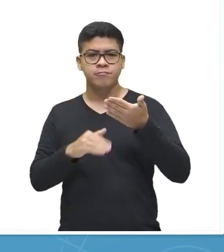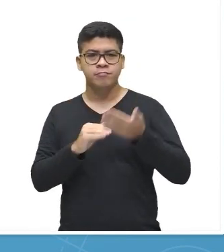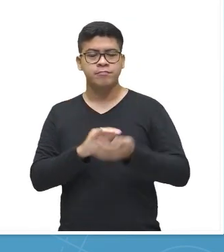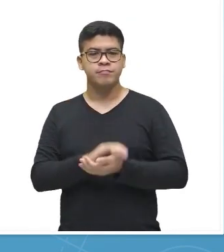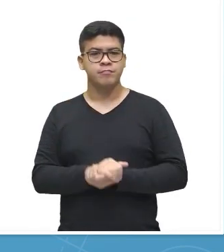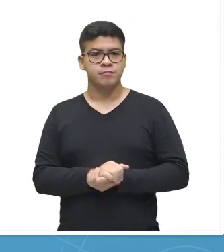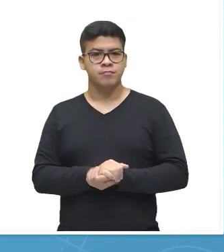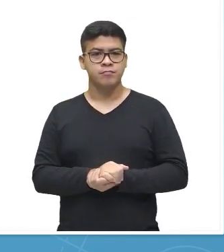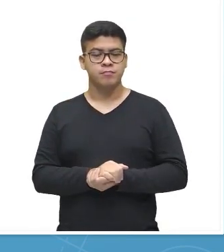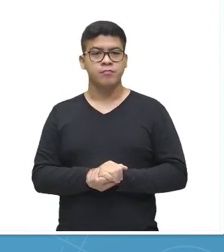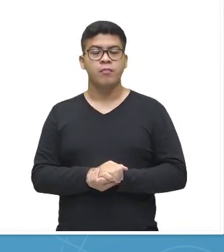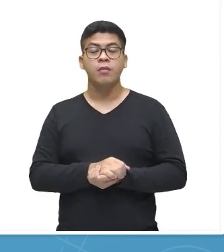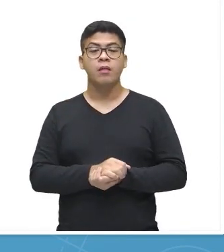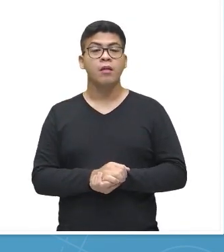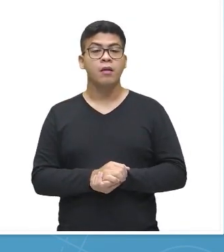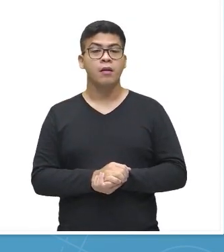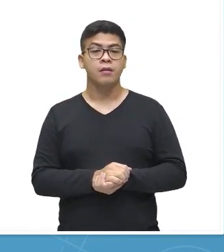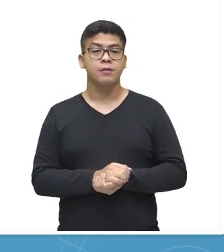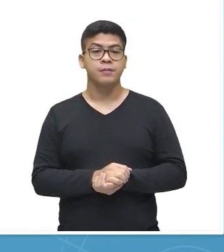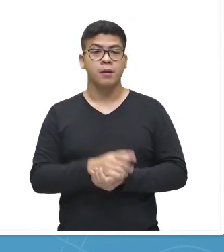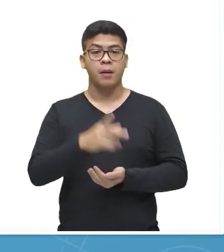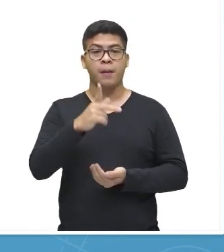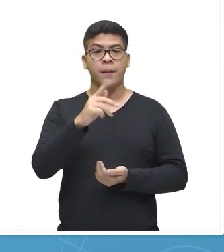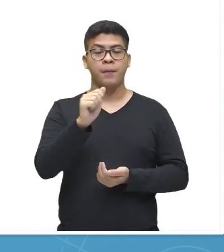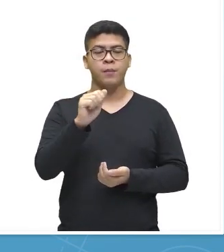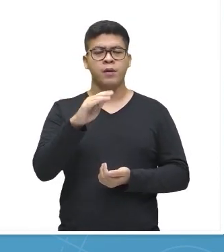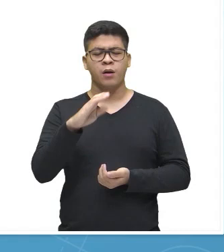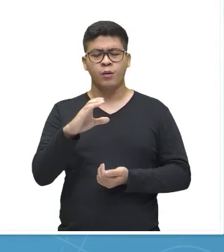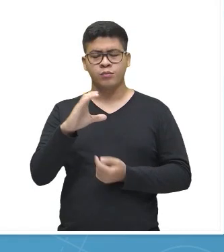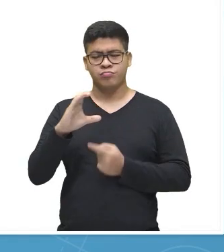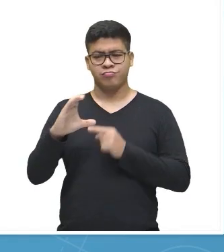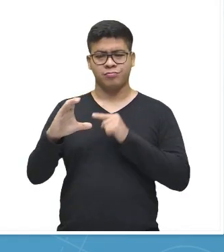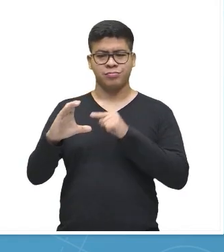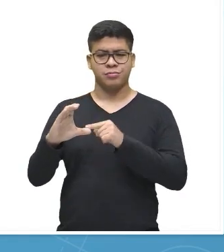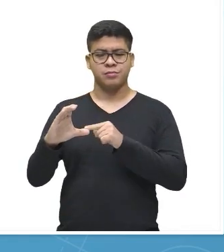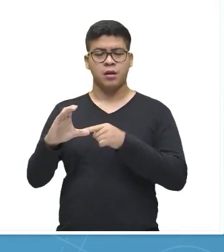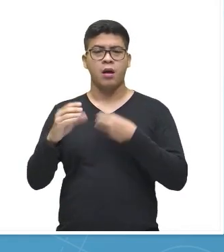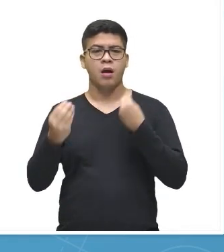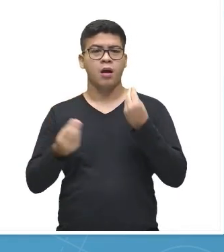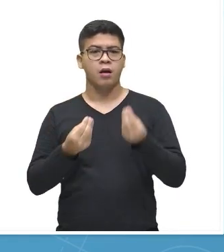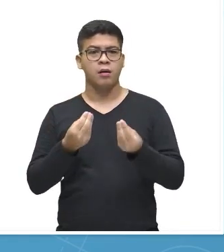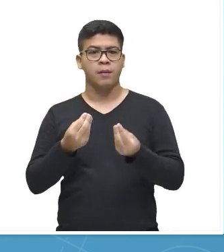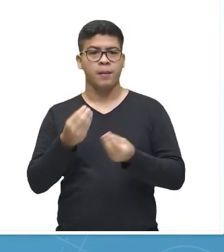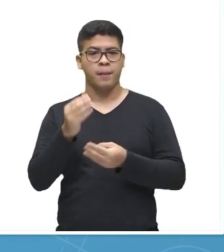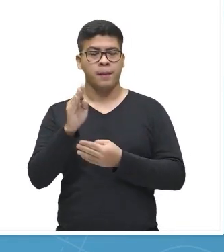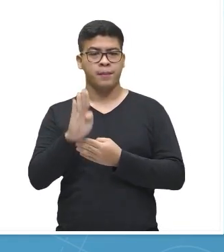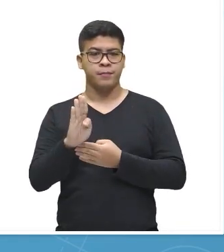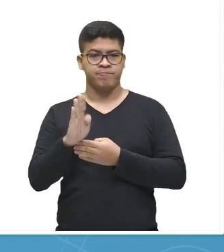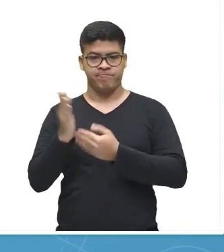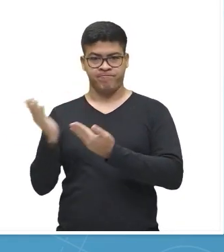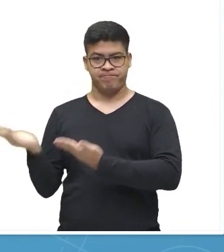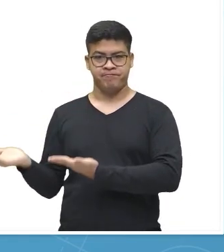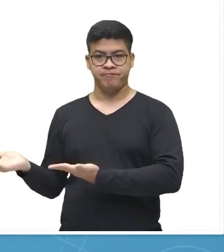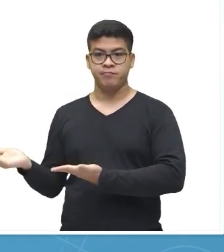O Tyson respondeu que é a C. O Marcos Paulo respondeu que é a C.